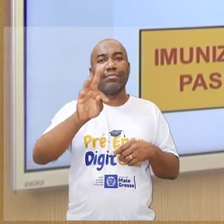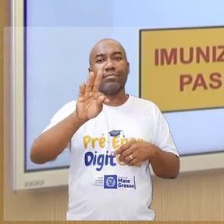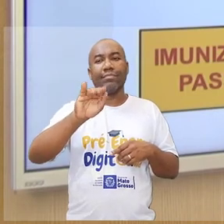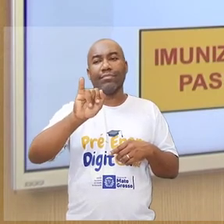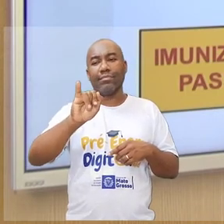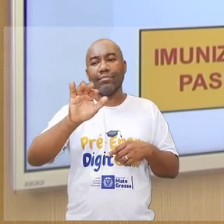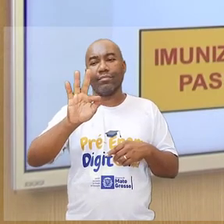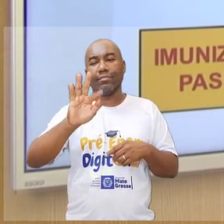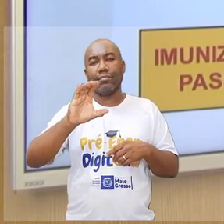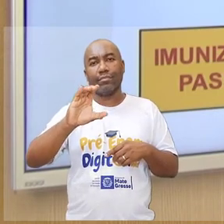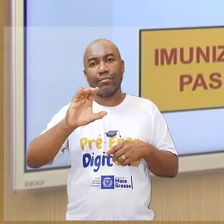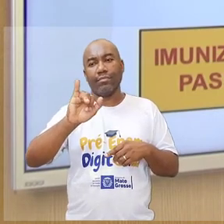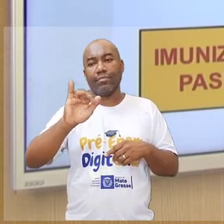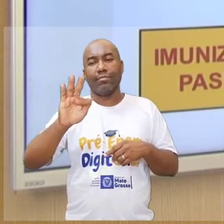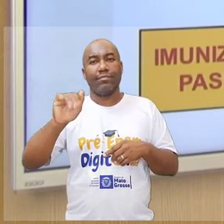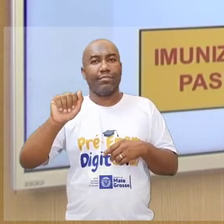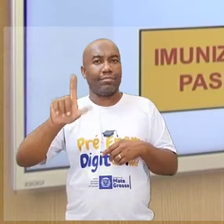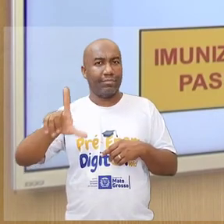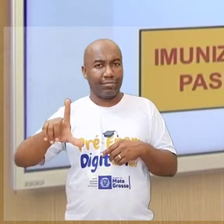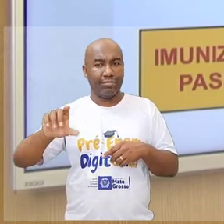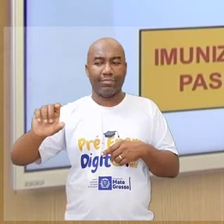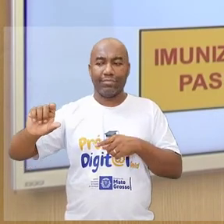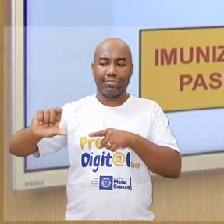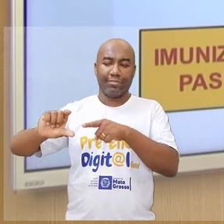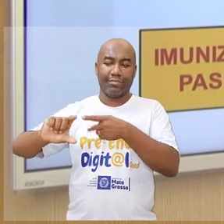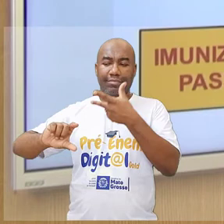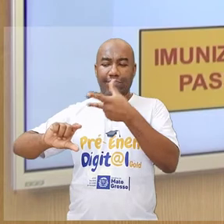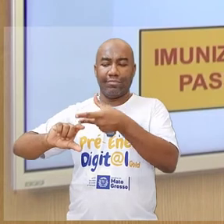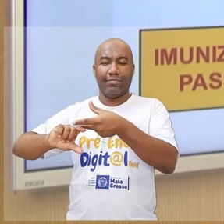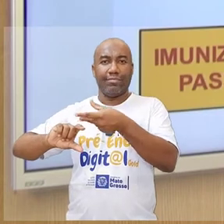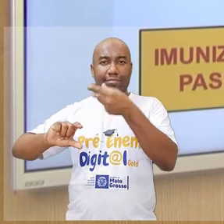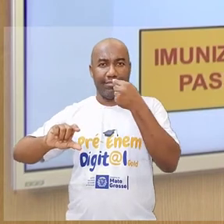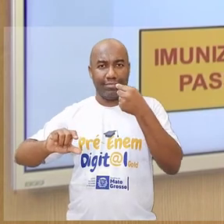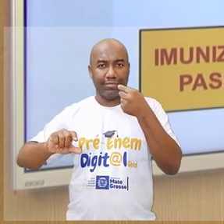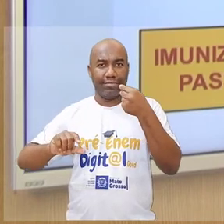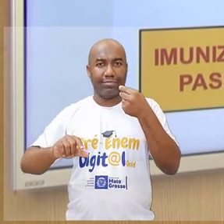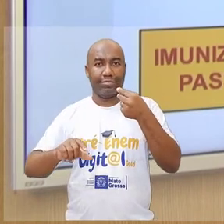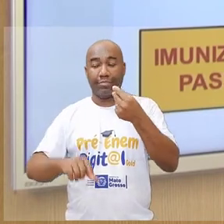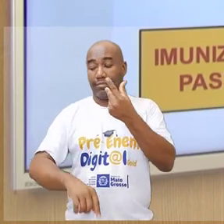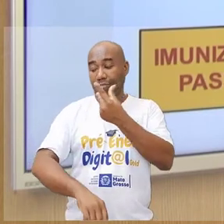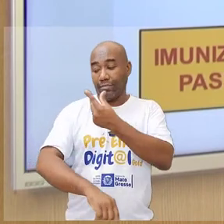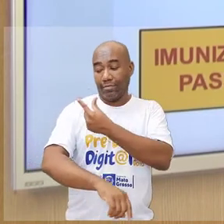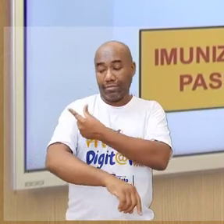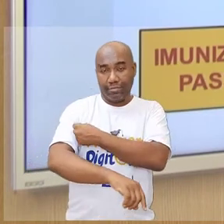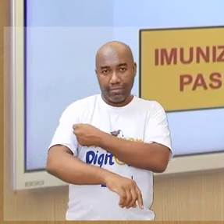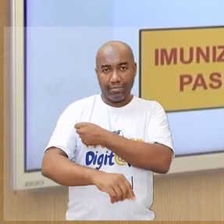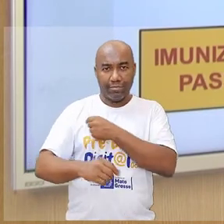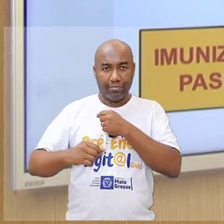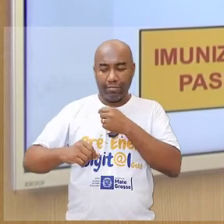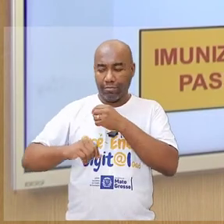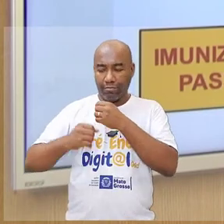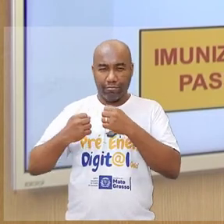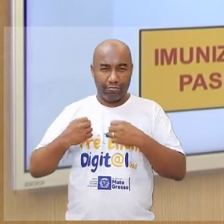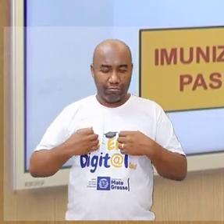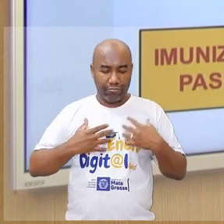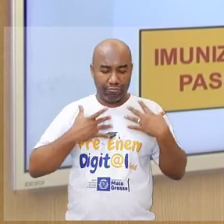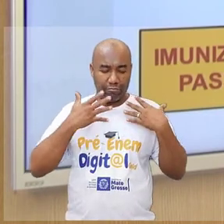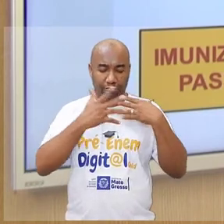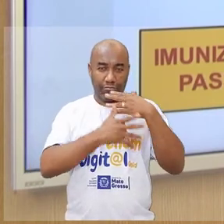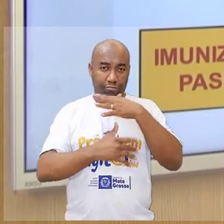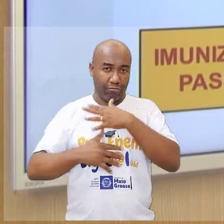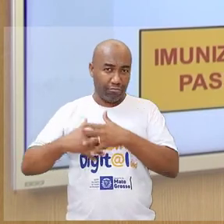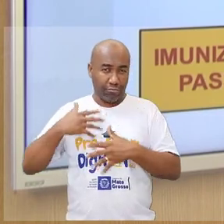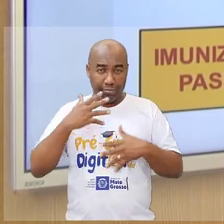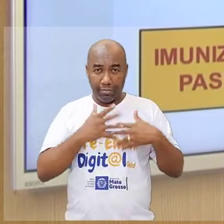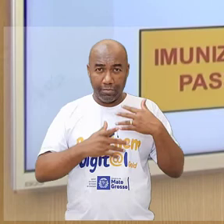preventiva. Nós nos vacinamos para quando entrarmos em contato com o agente causador, se